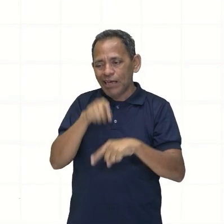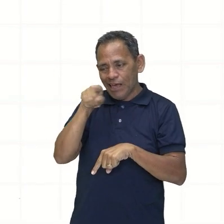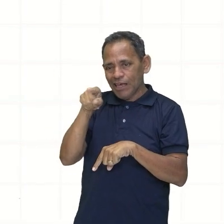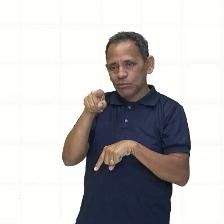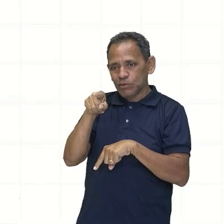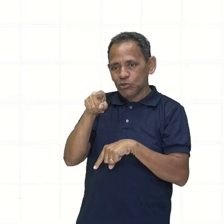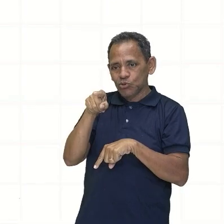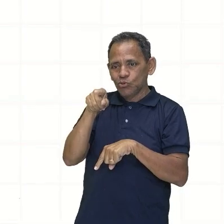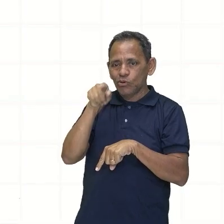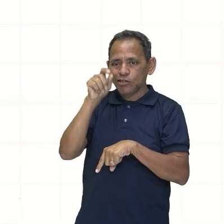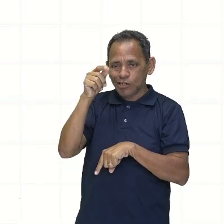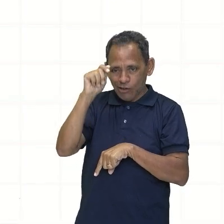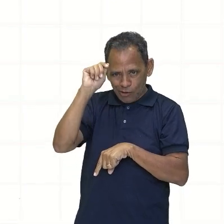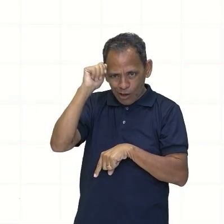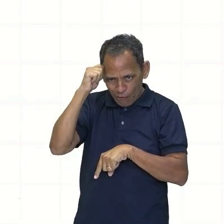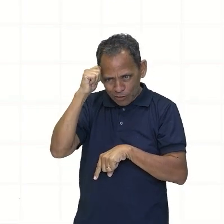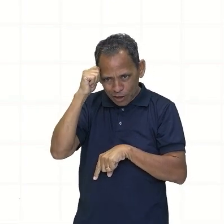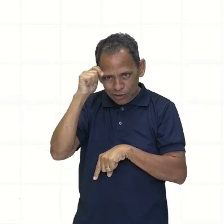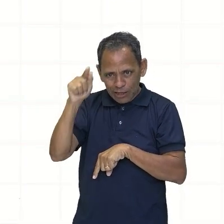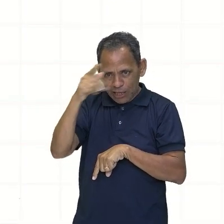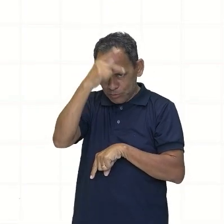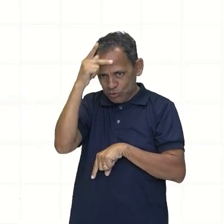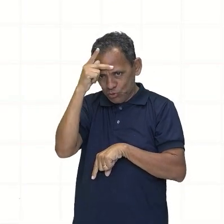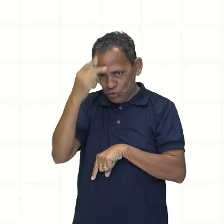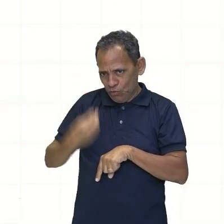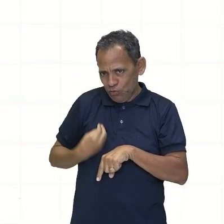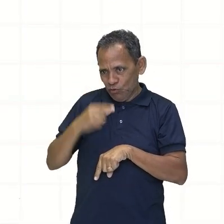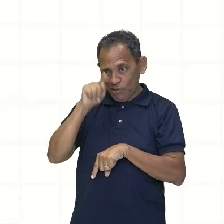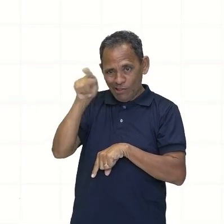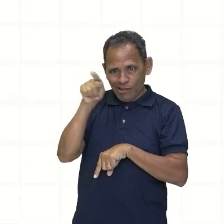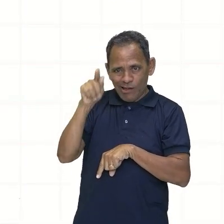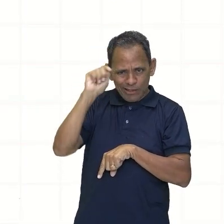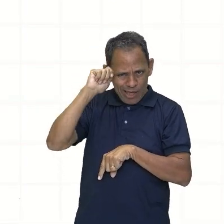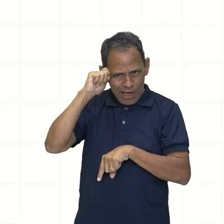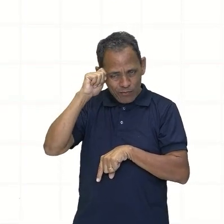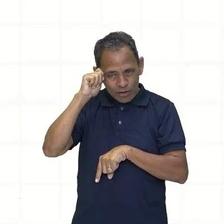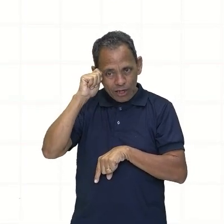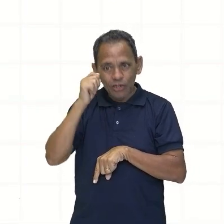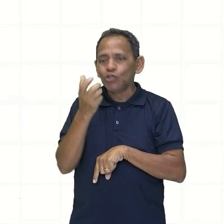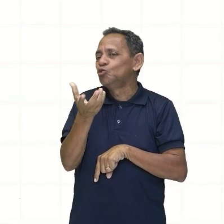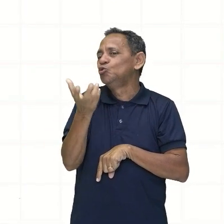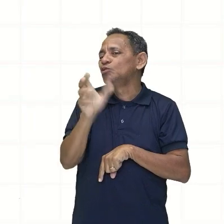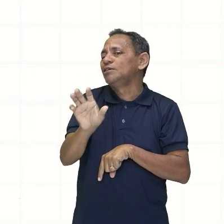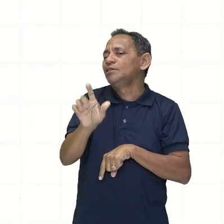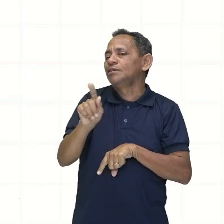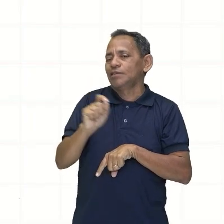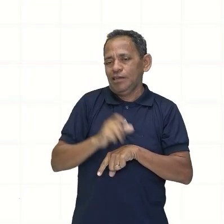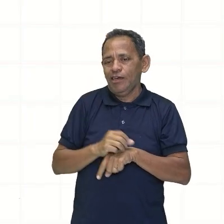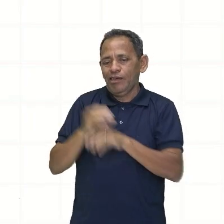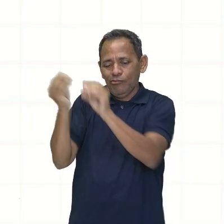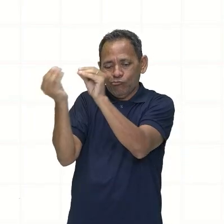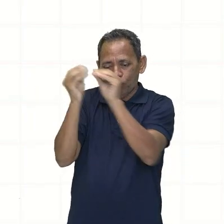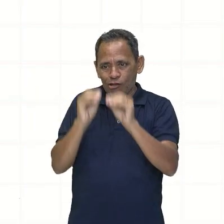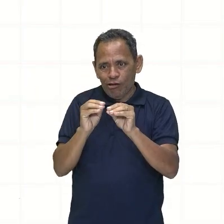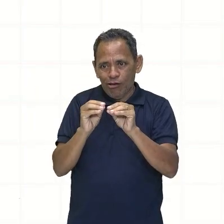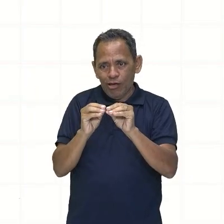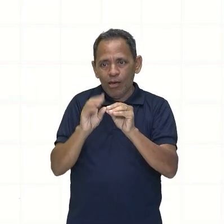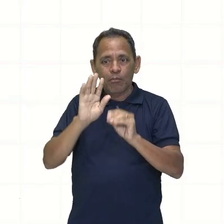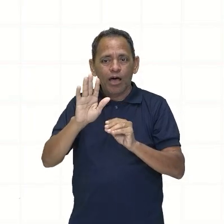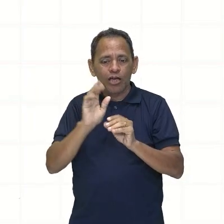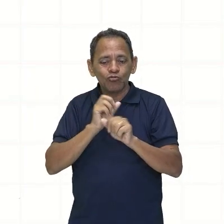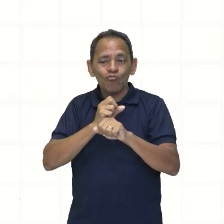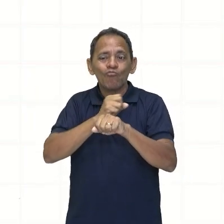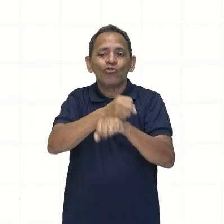chegando aqui no nosso país e vindo ali do continente africano, né? E a gente tem alguns países